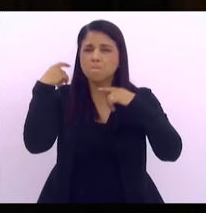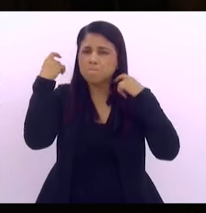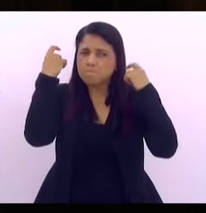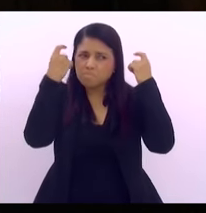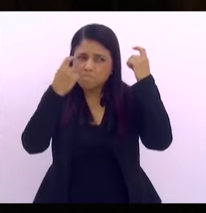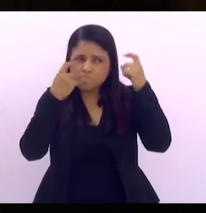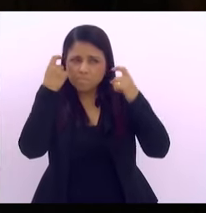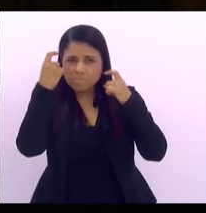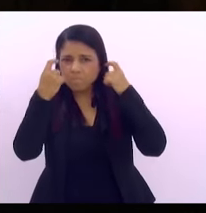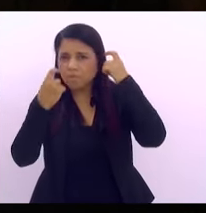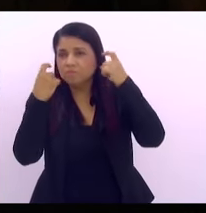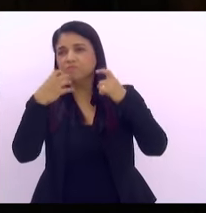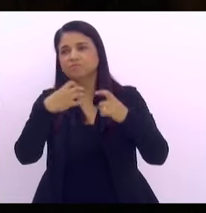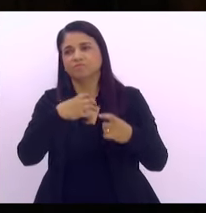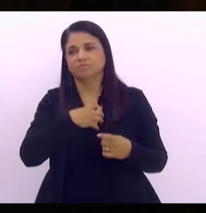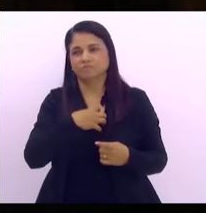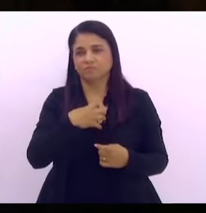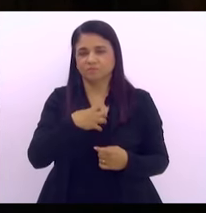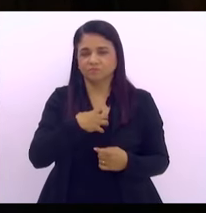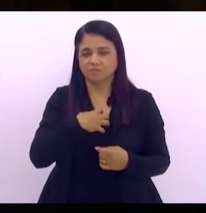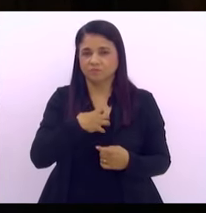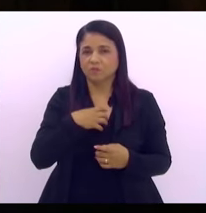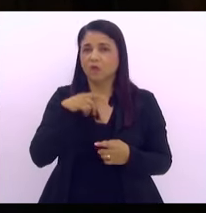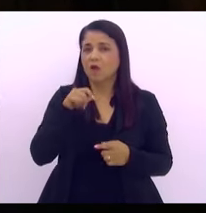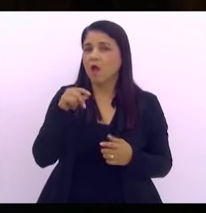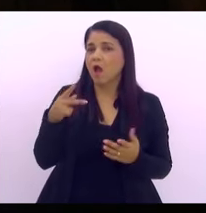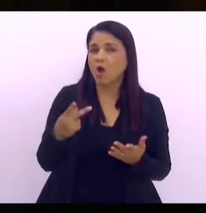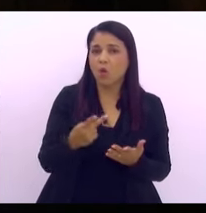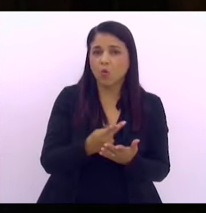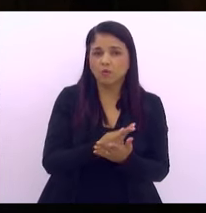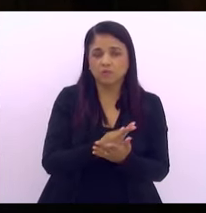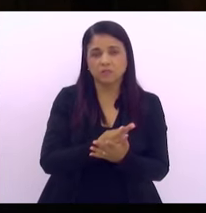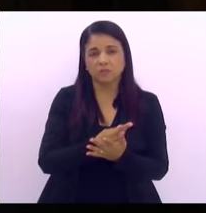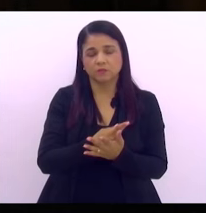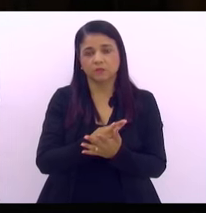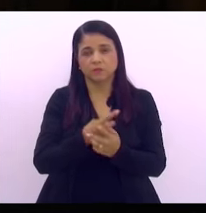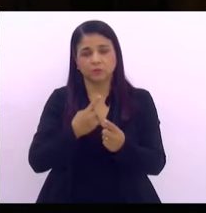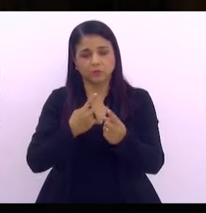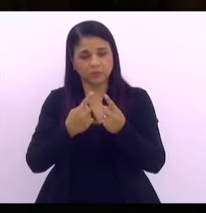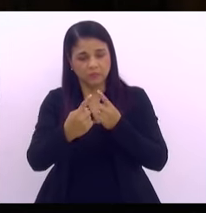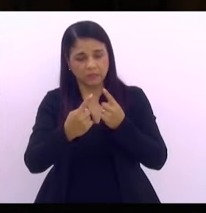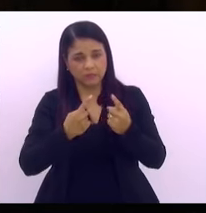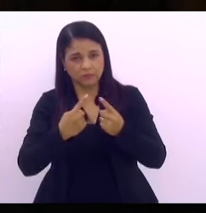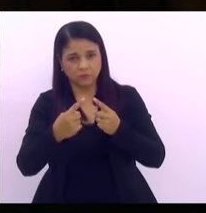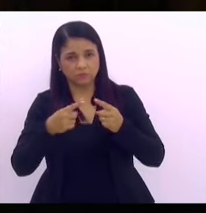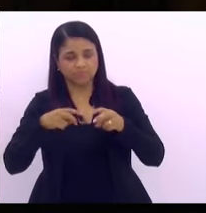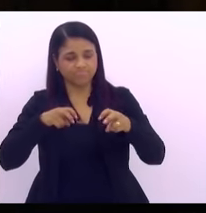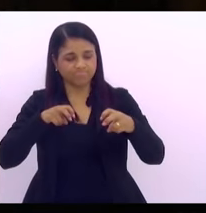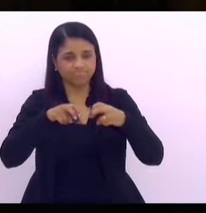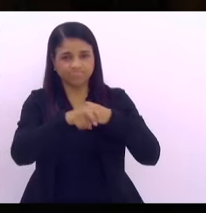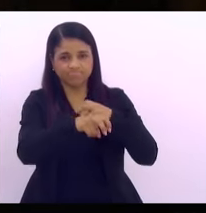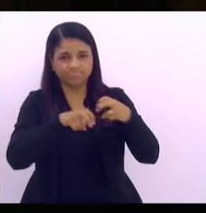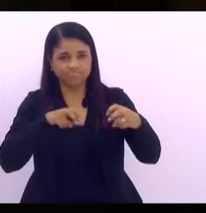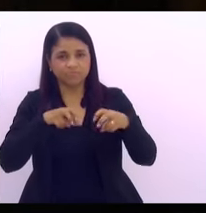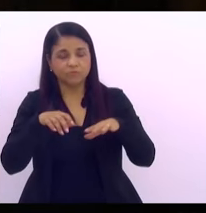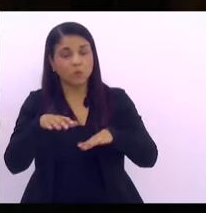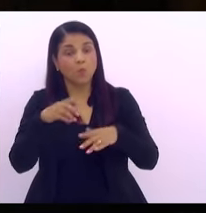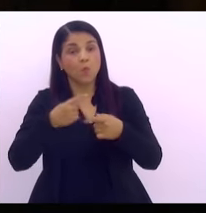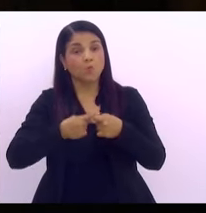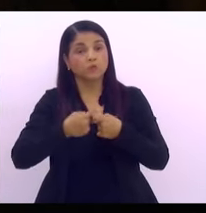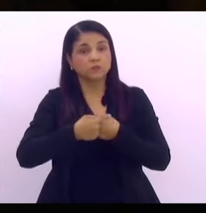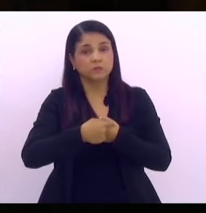preocupação com o que vem acontecendo no trânsito da minha cidade, do meu município de Campos de